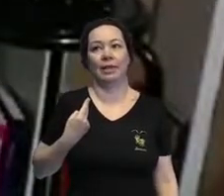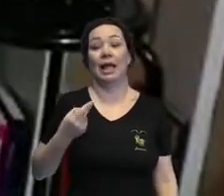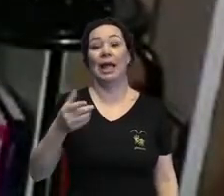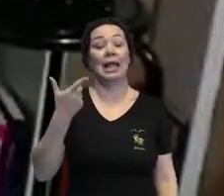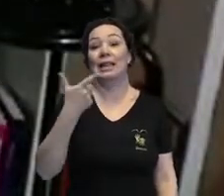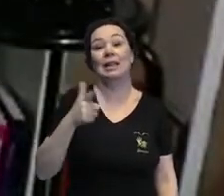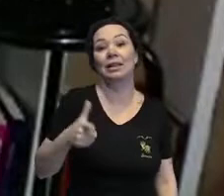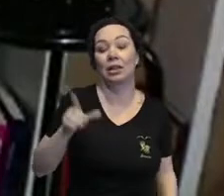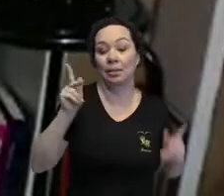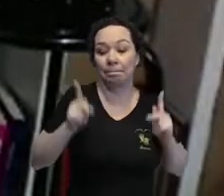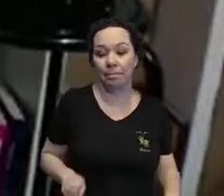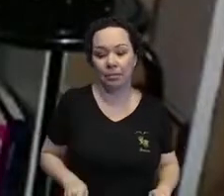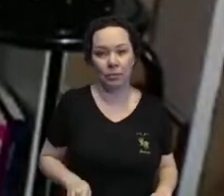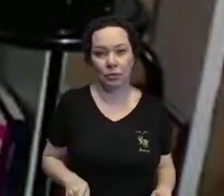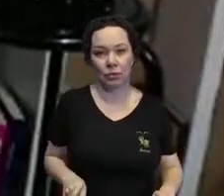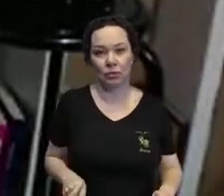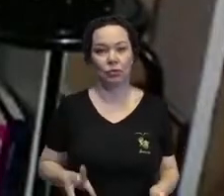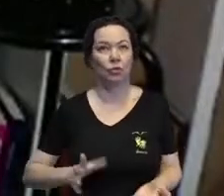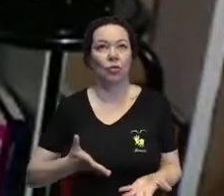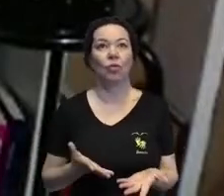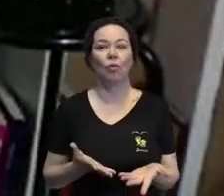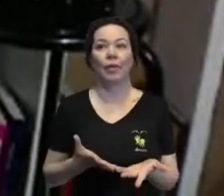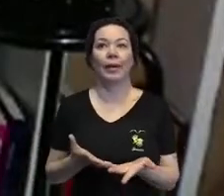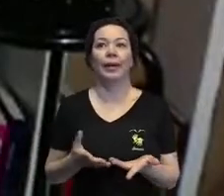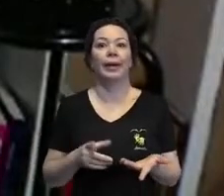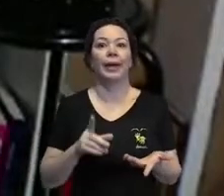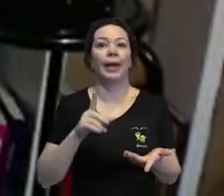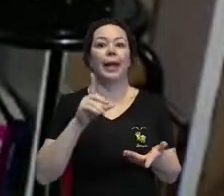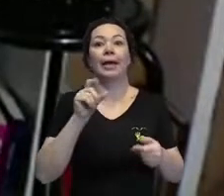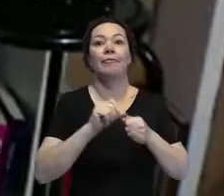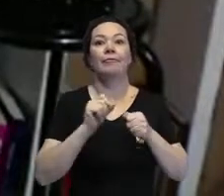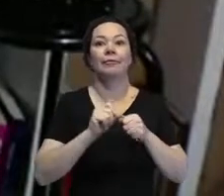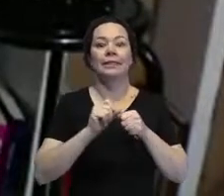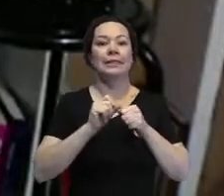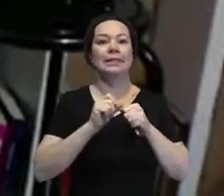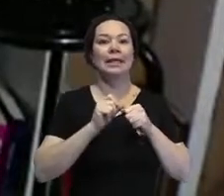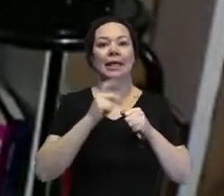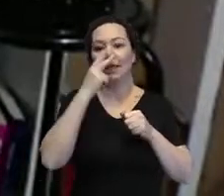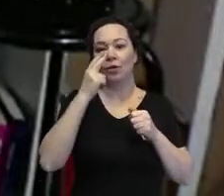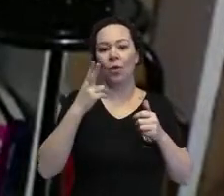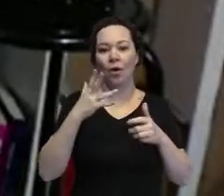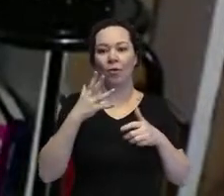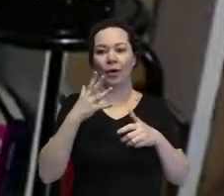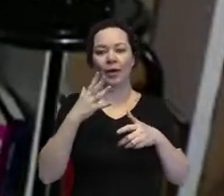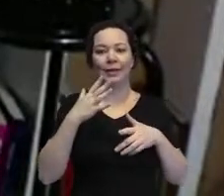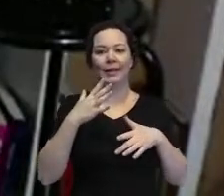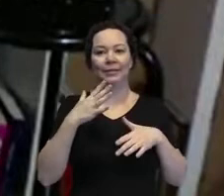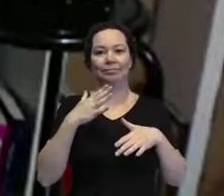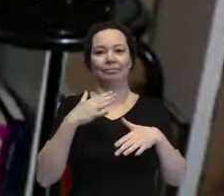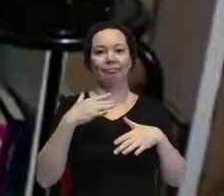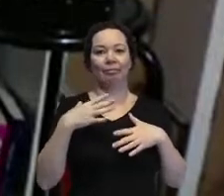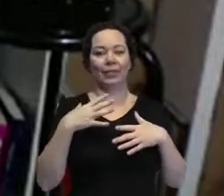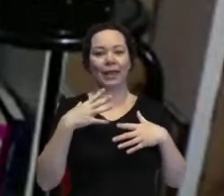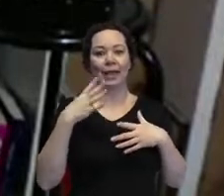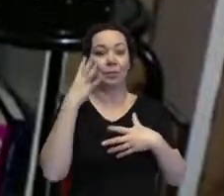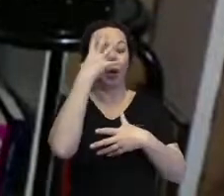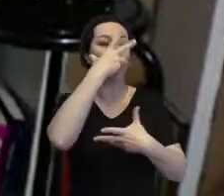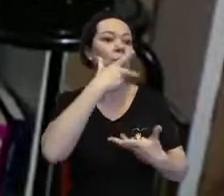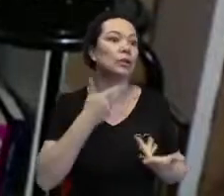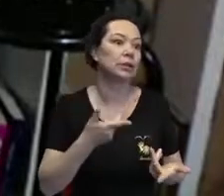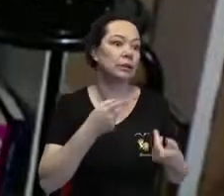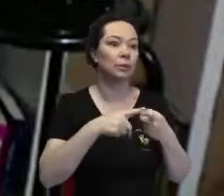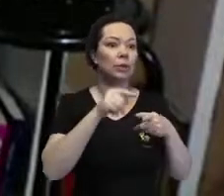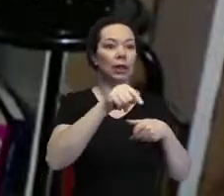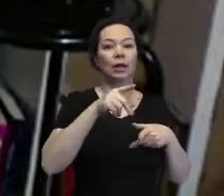Ninguém pode, em momento nenhum, ser elogiado porque devolveu